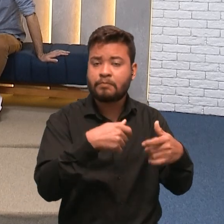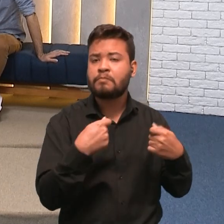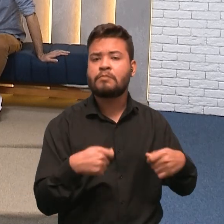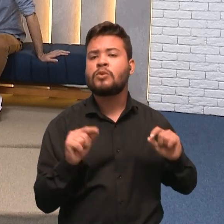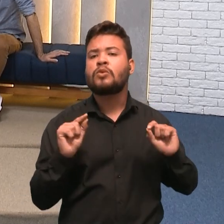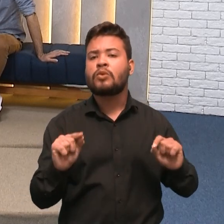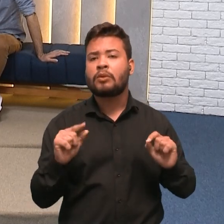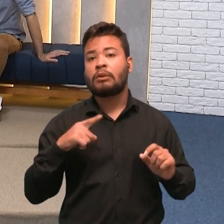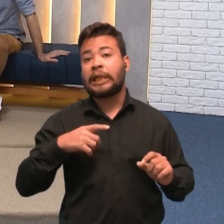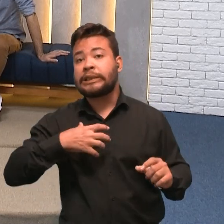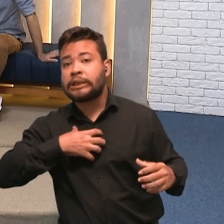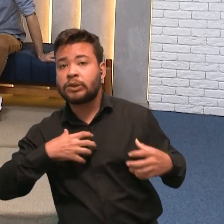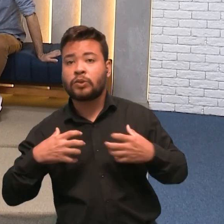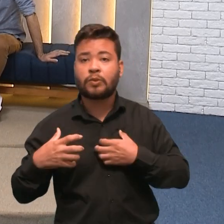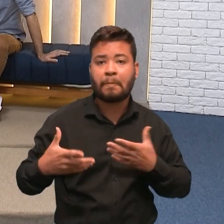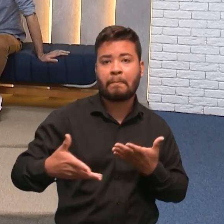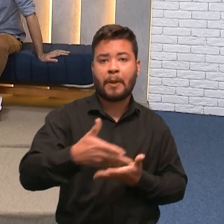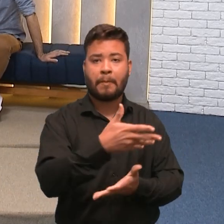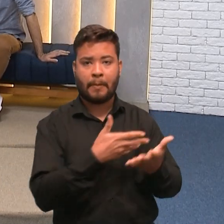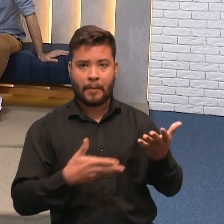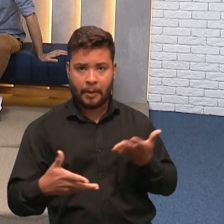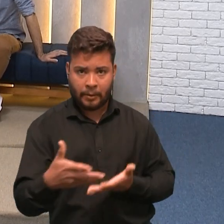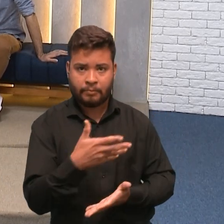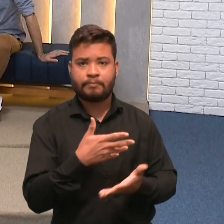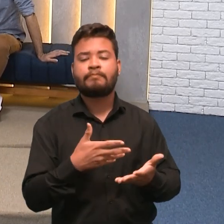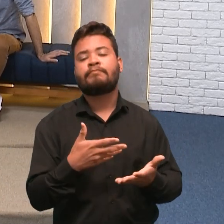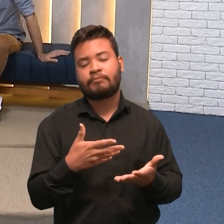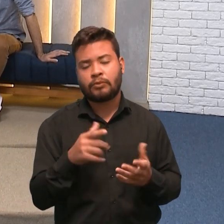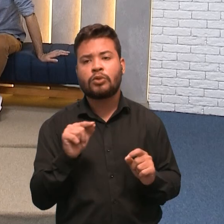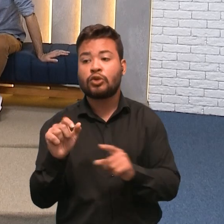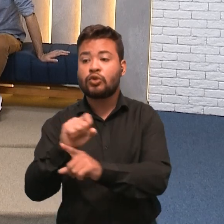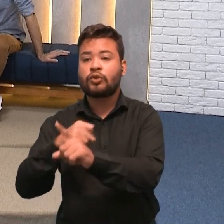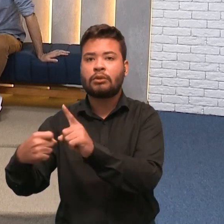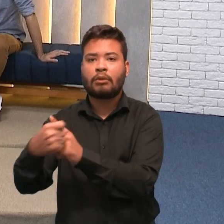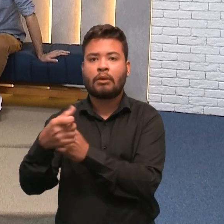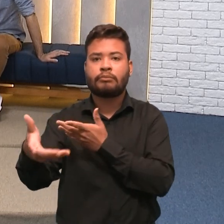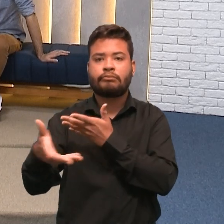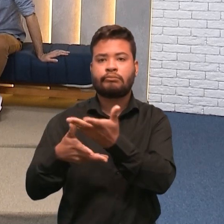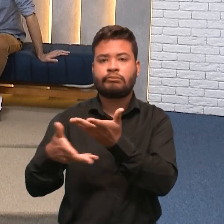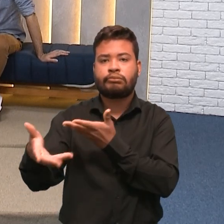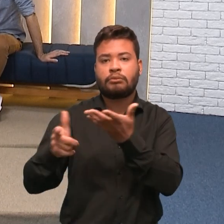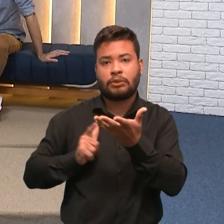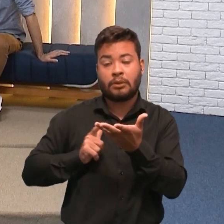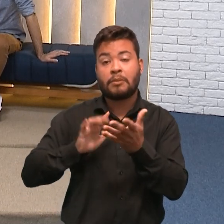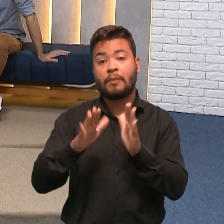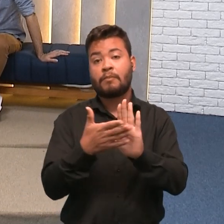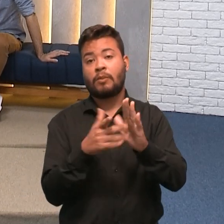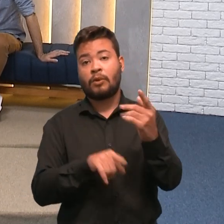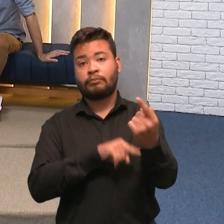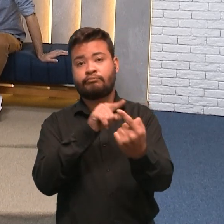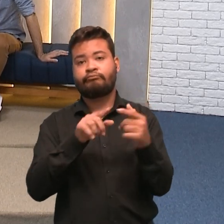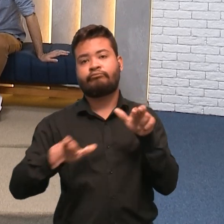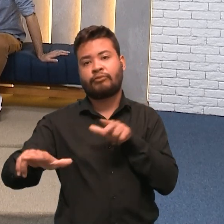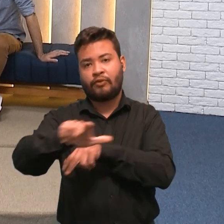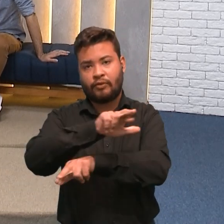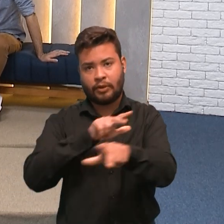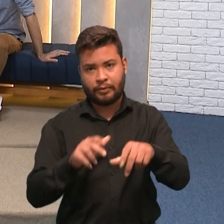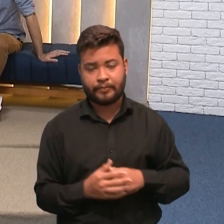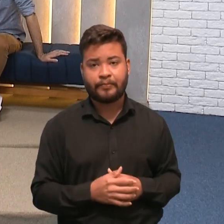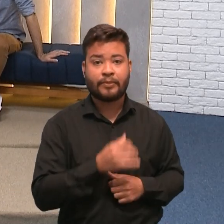de sentidos, de trocar algum tipo de sentido com a sociedade, com propósitos diferentes. As mídias têm um